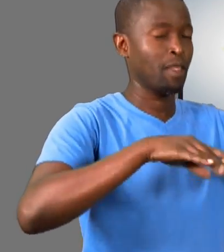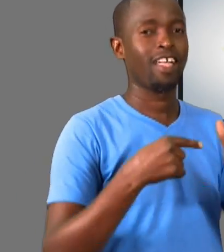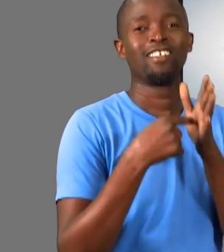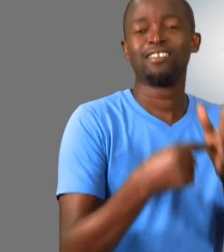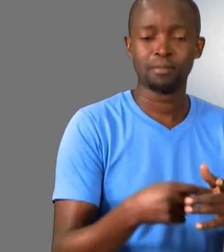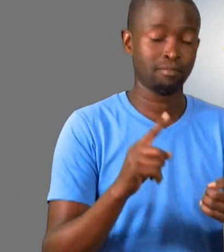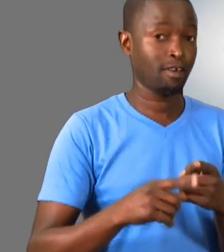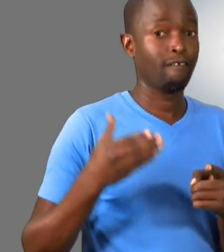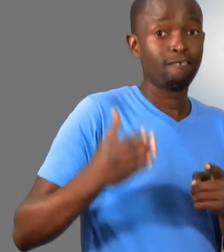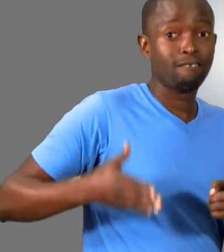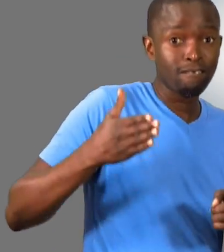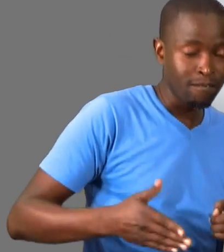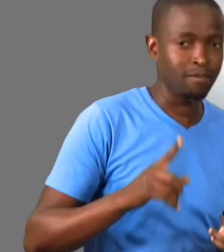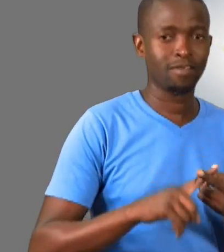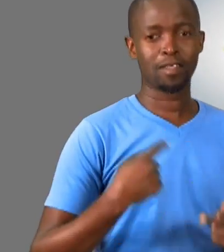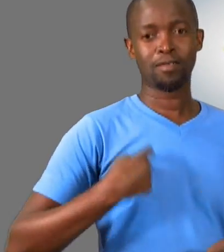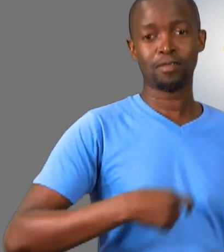Ferroviário ou o Machacan.